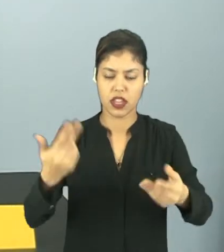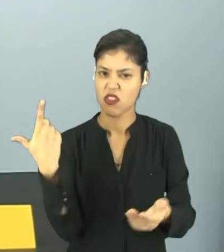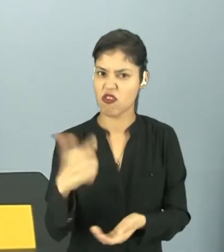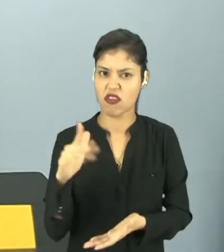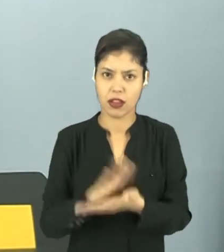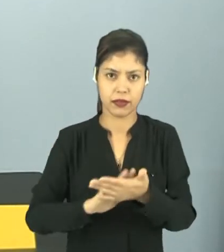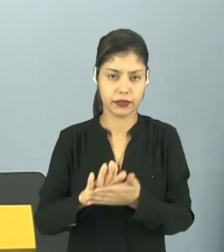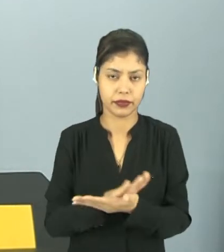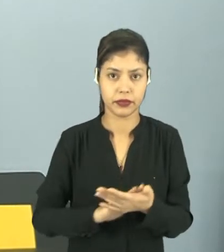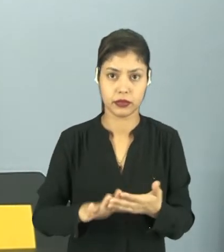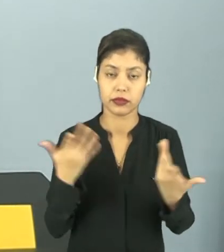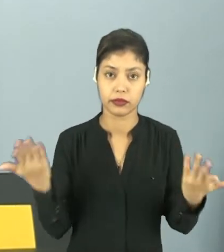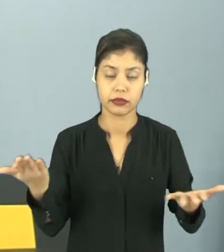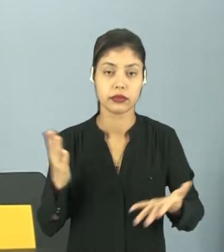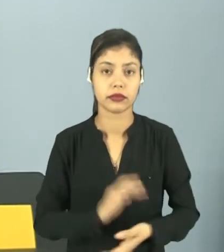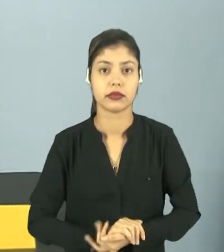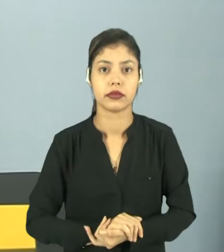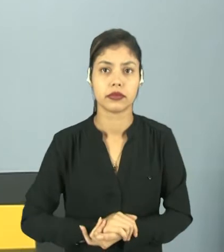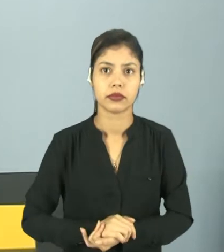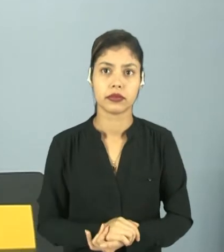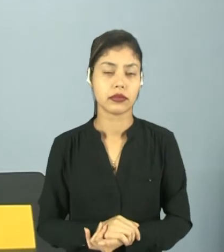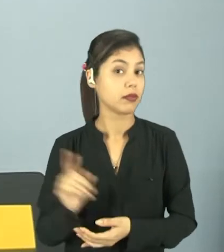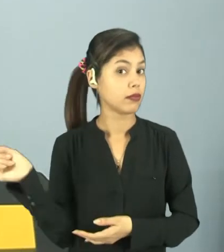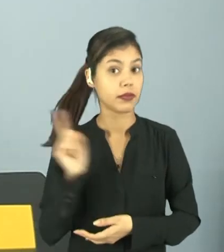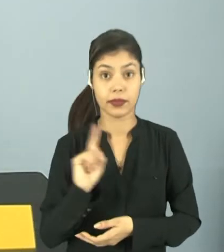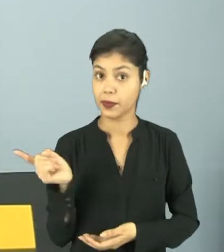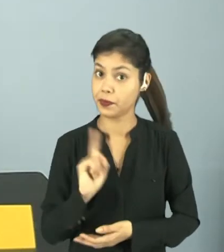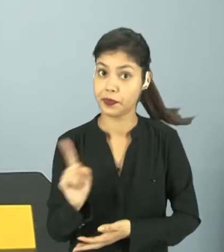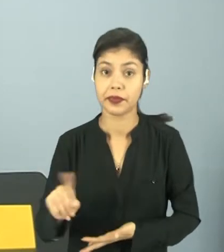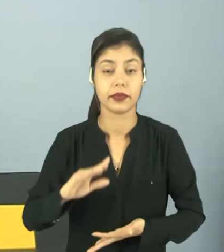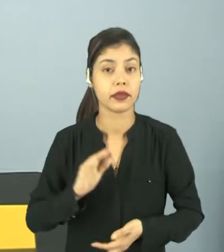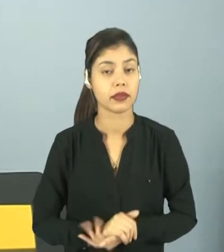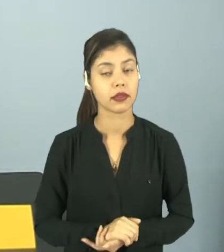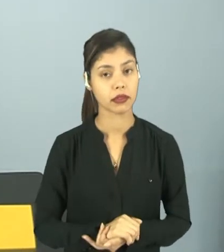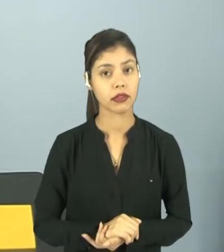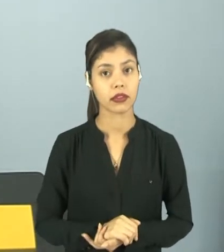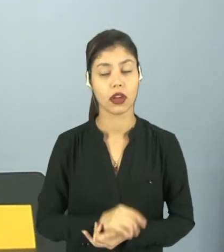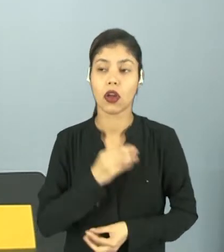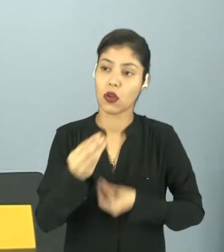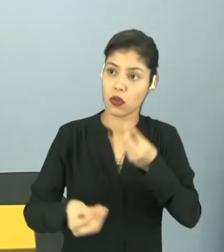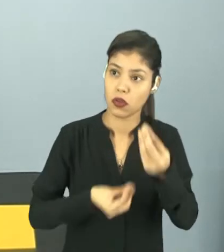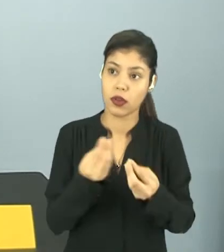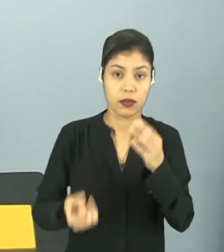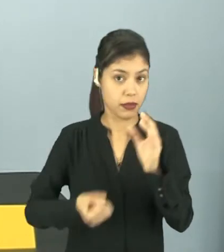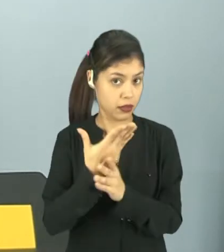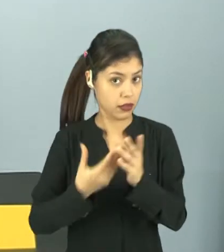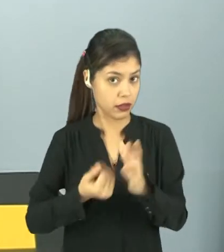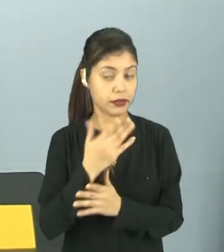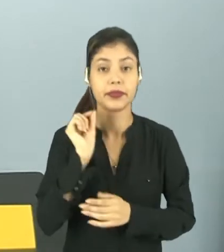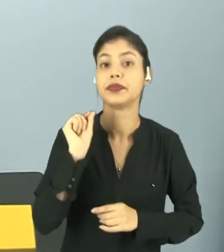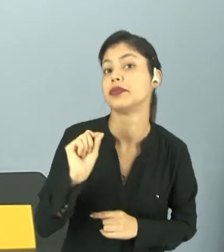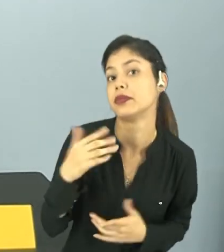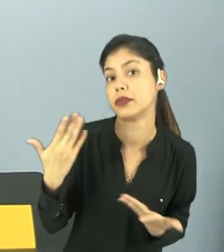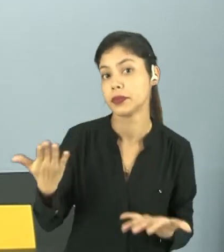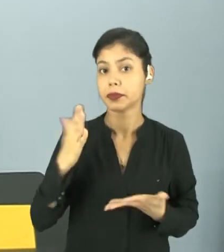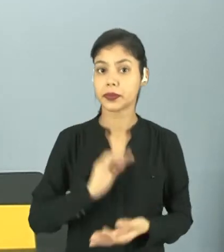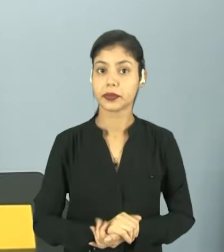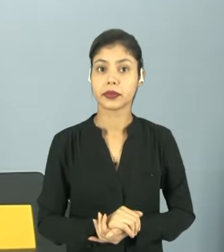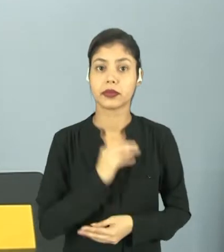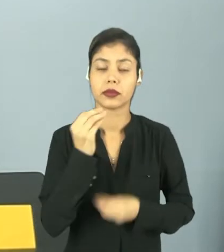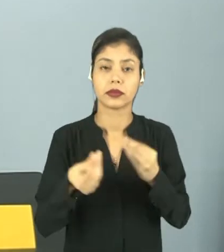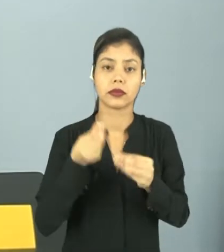vegetação natural por cima? Não, né? A forma como eles produziram eram